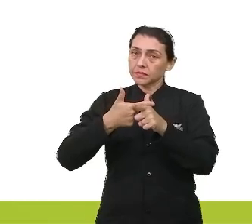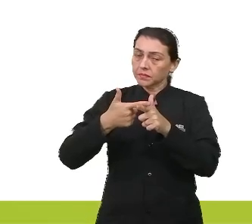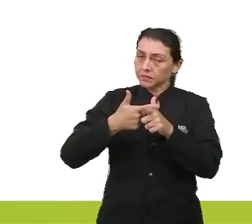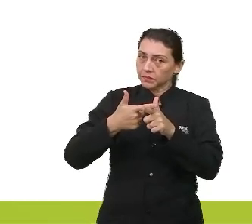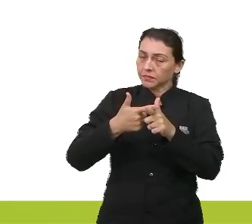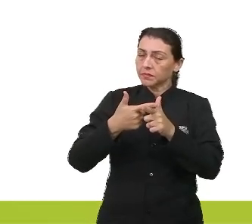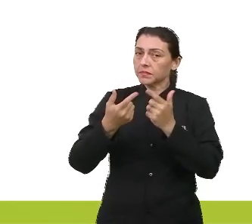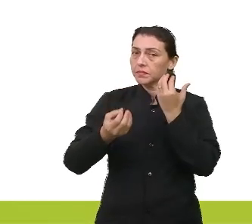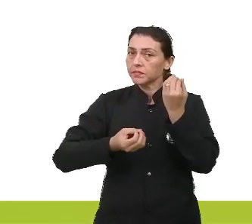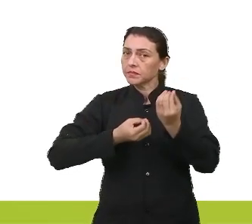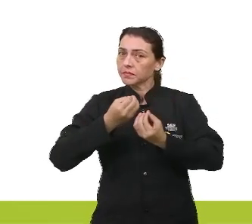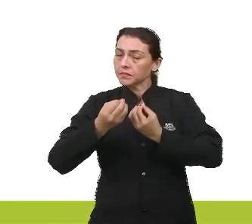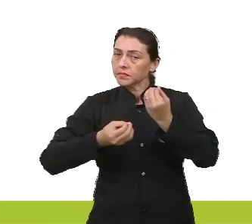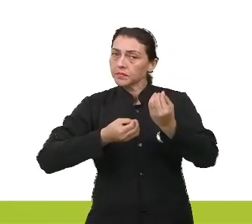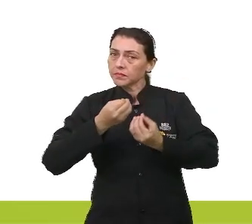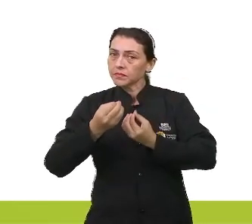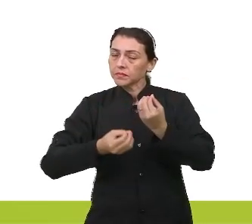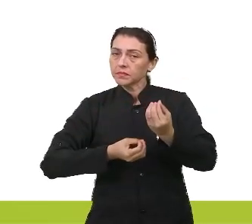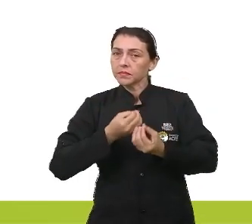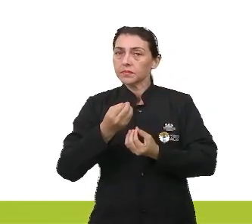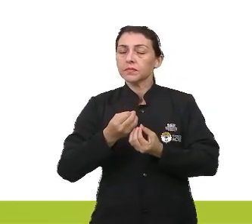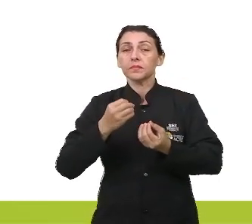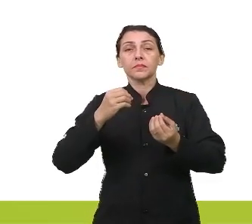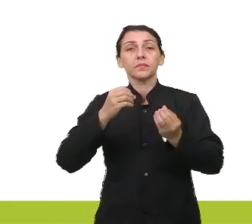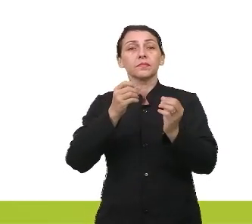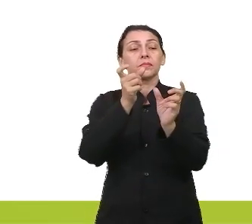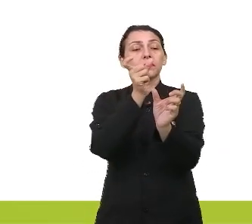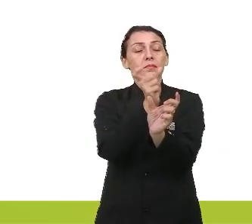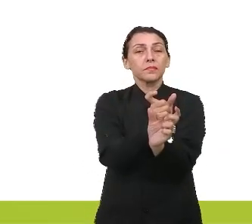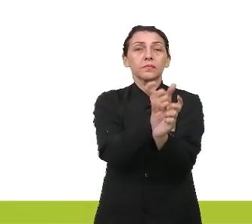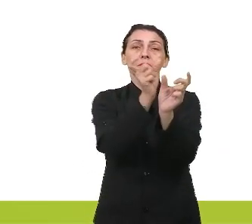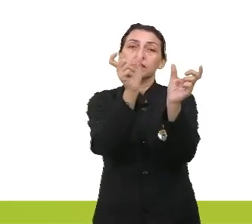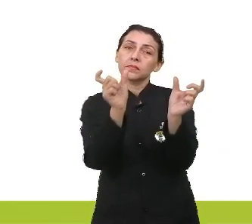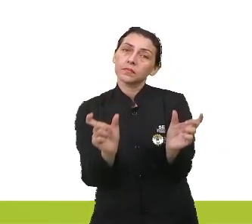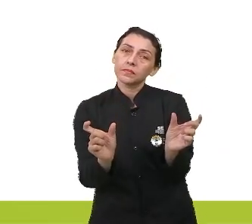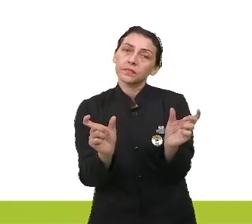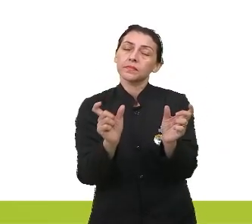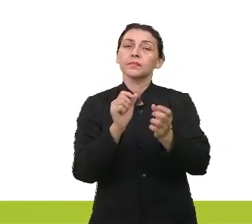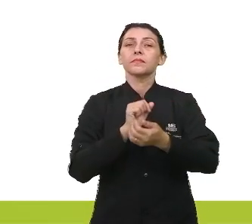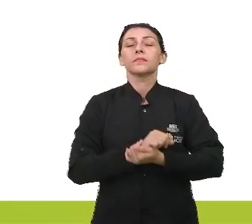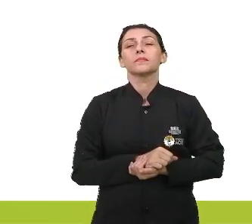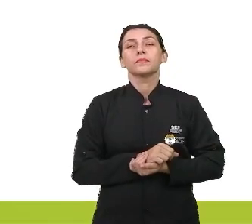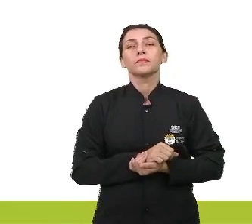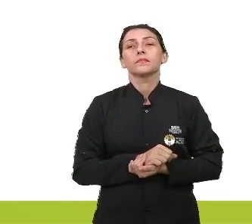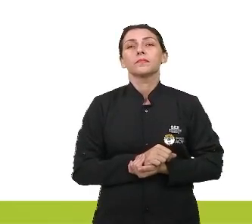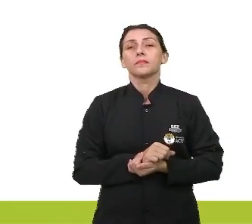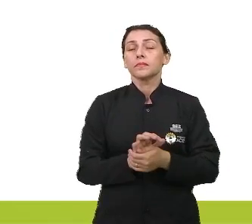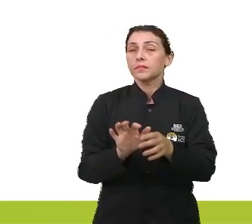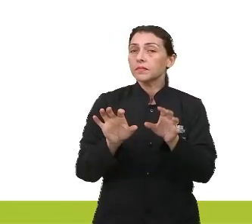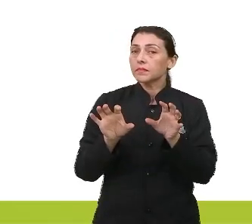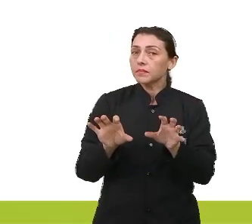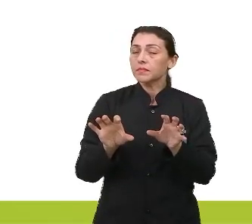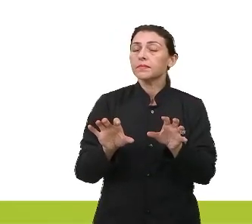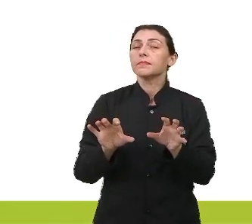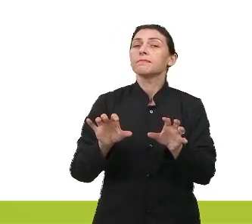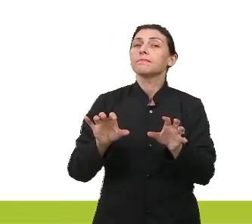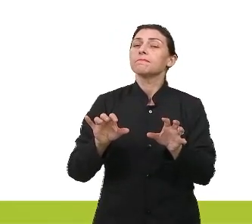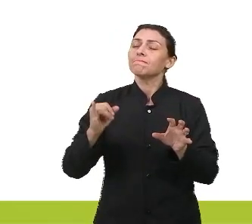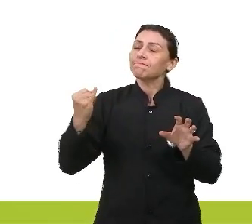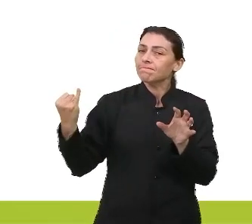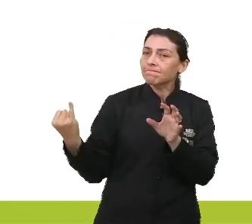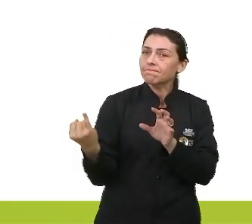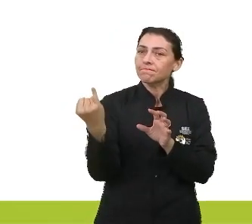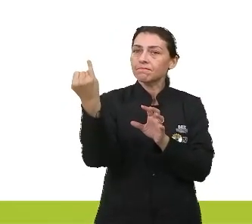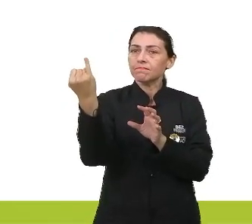uma forma de sinônimo, né? Ele colocou ali uma espécie de sinônimo. Assim, é